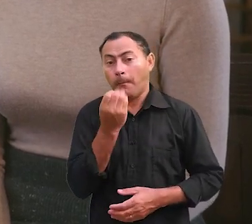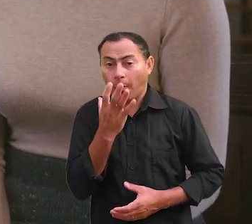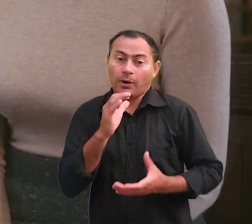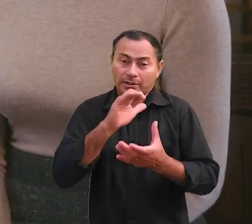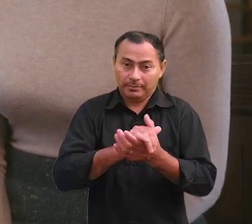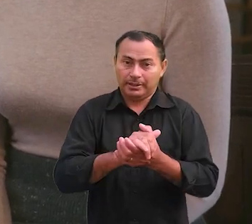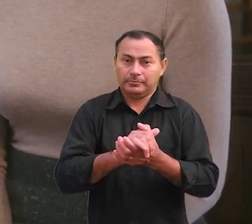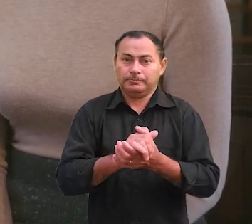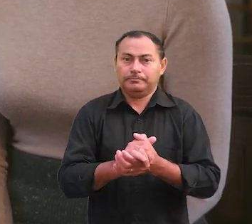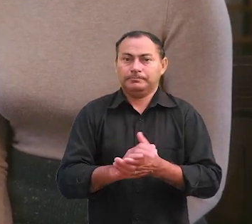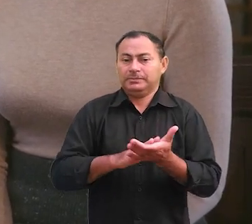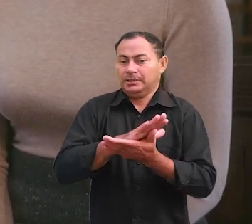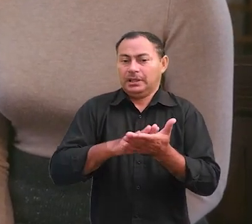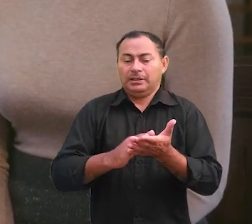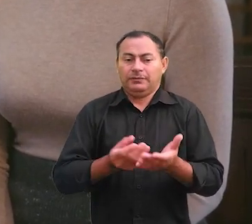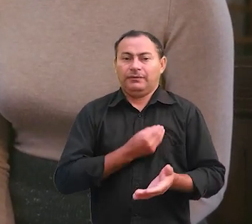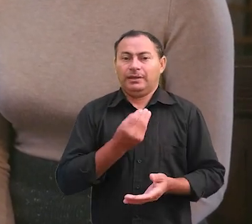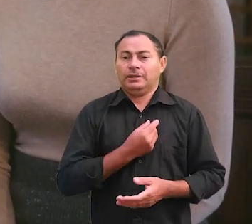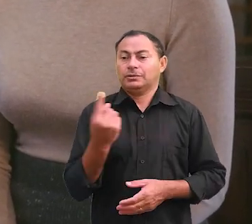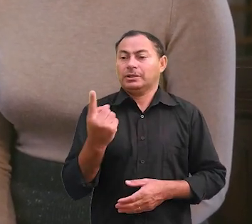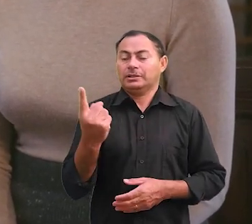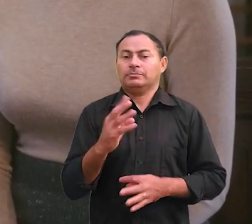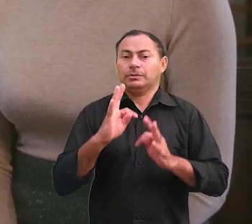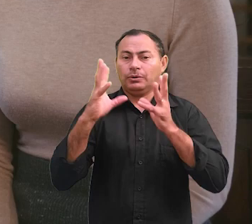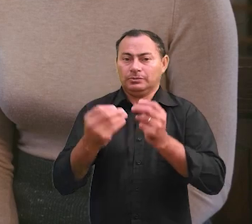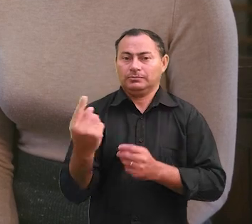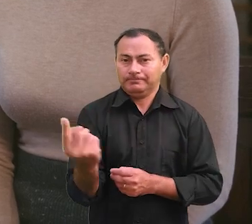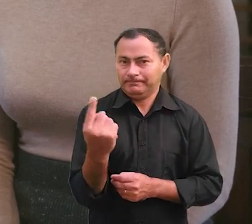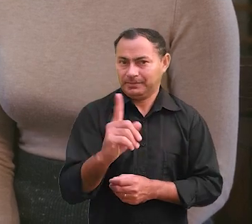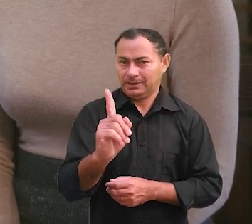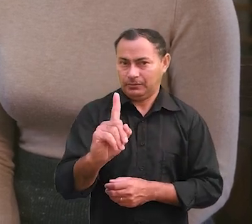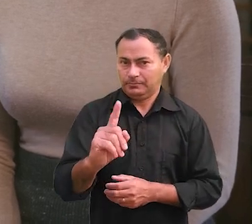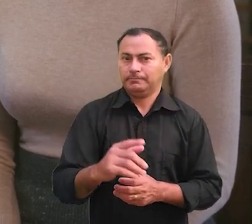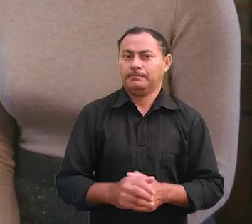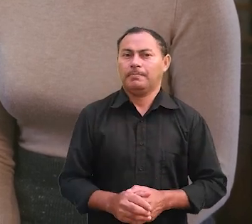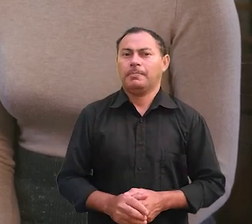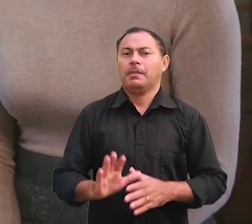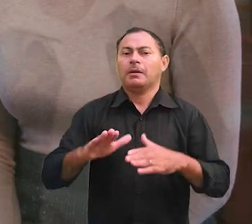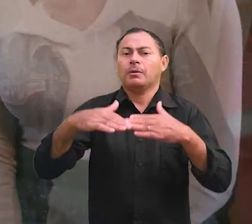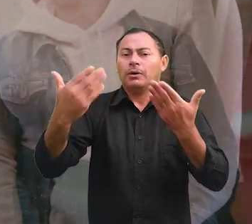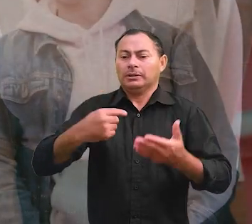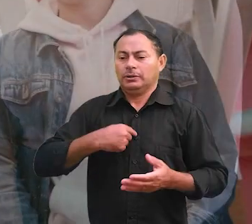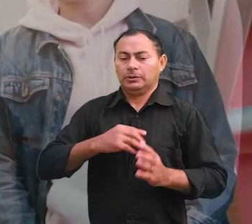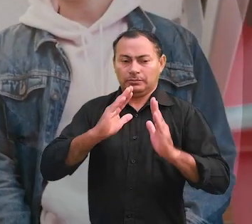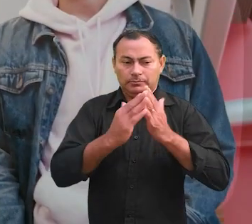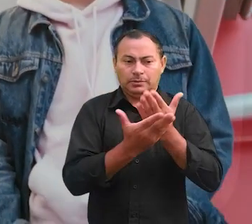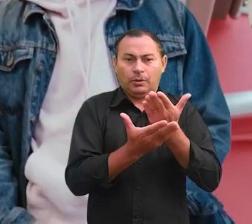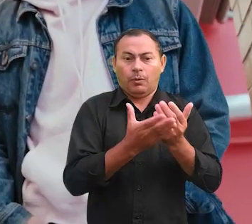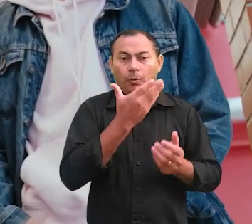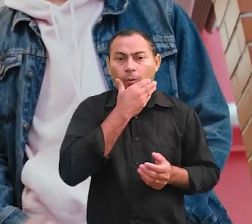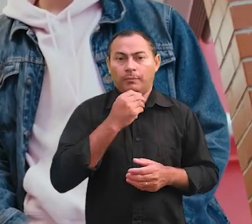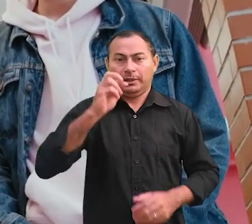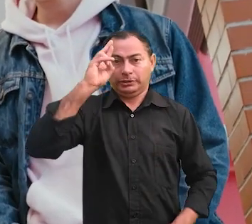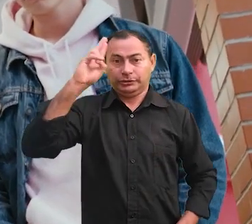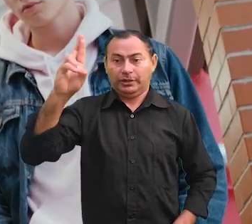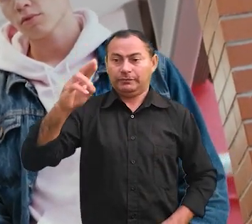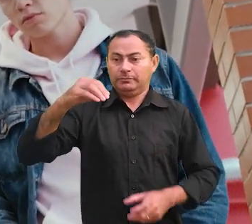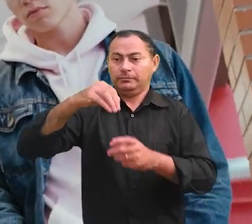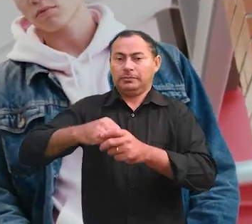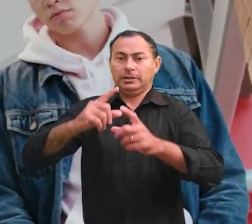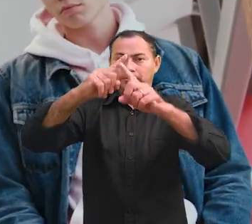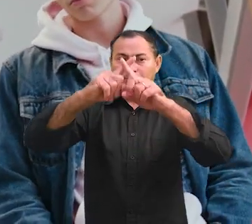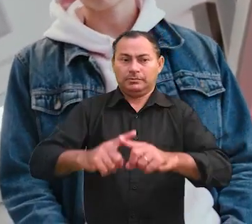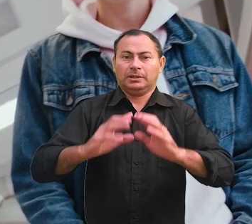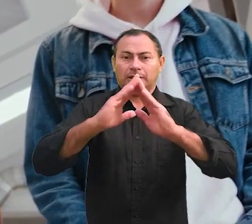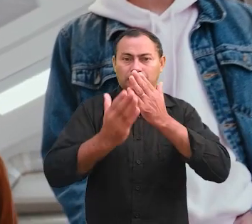tenha sido bom casamento ninguém deve passar o resto da sua vida só o Corinthians do colégio um homem era chefe